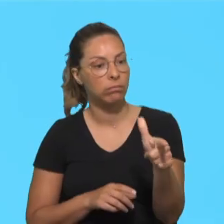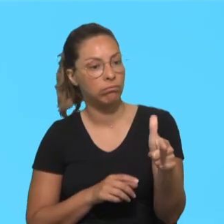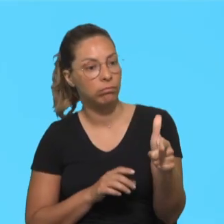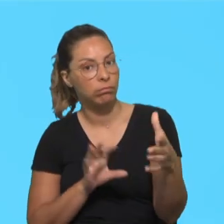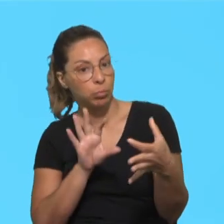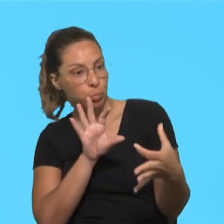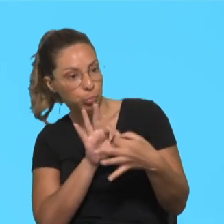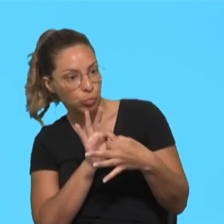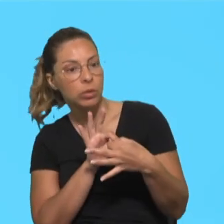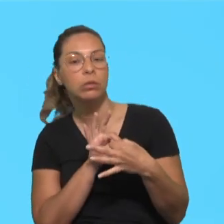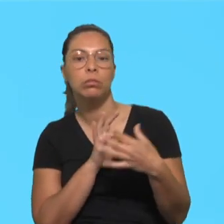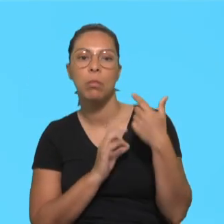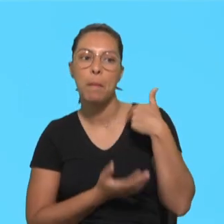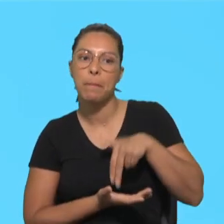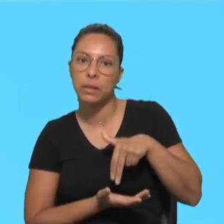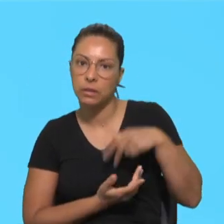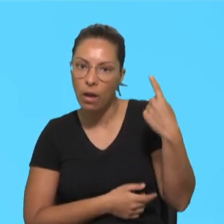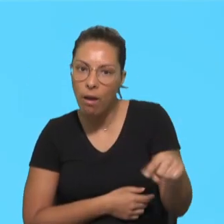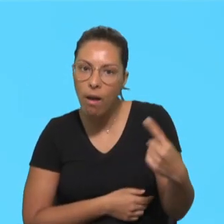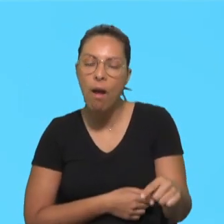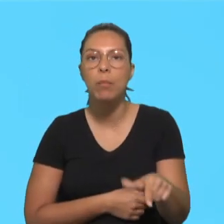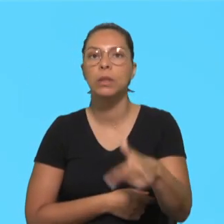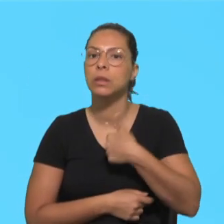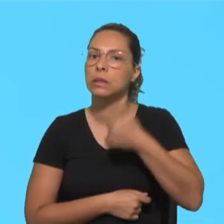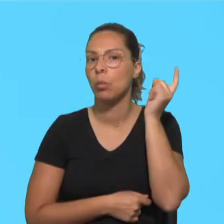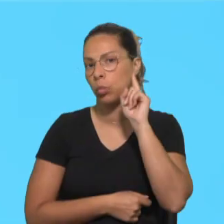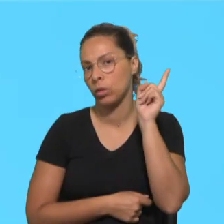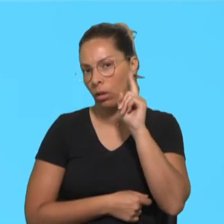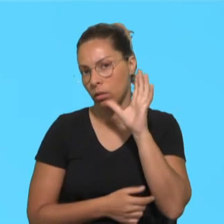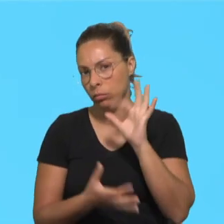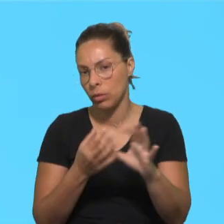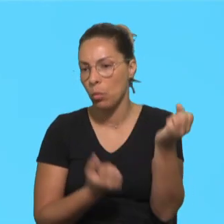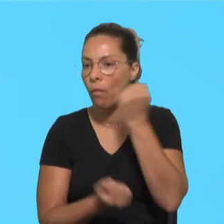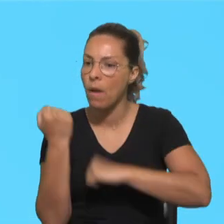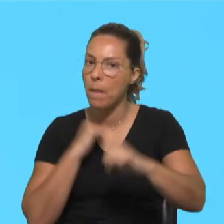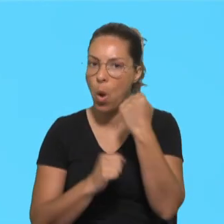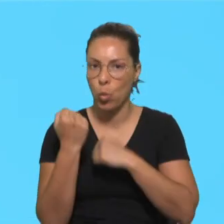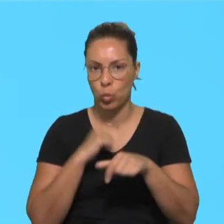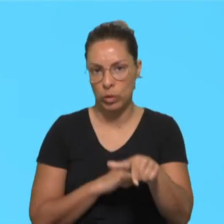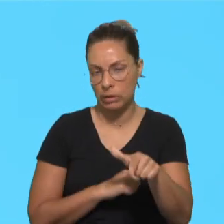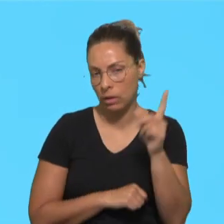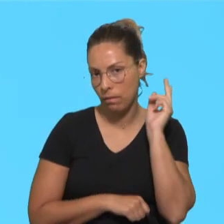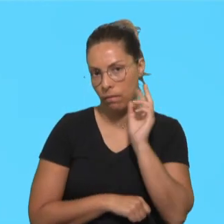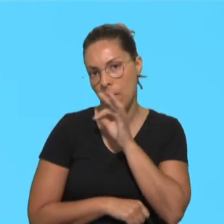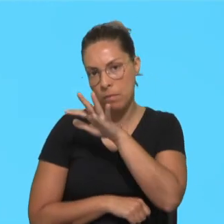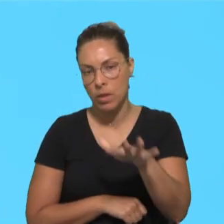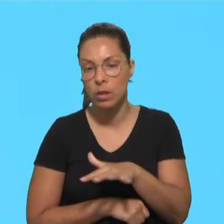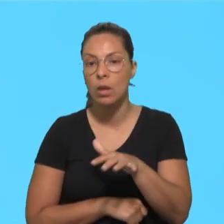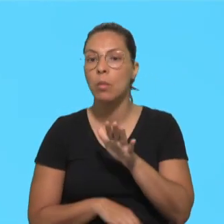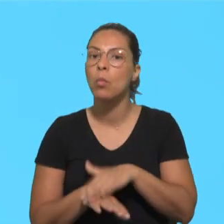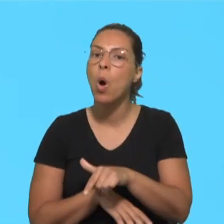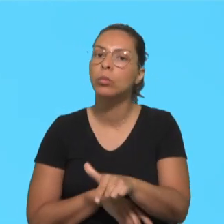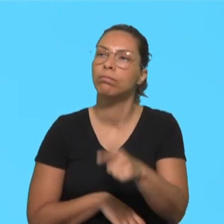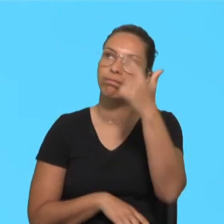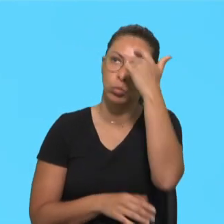a todos os presentes no Congresso a importância da família e as dinâmicas familiares ao longo da vida do